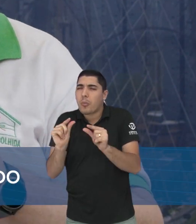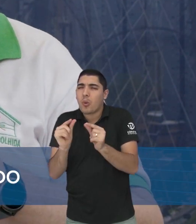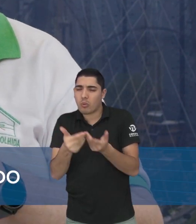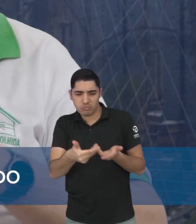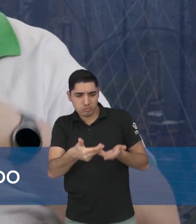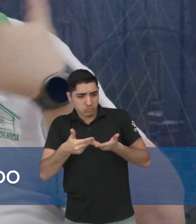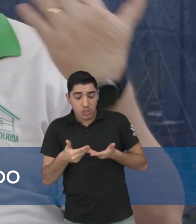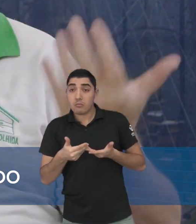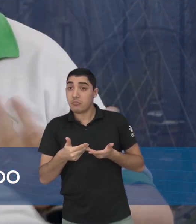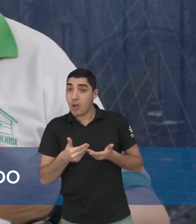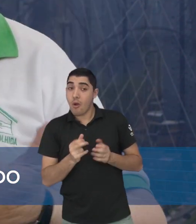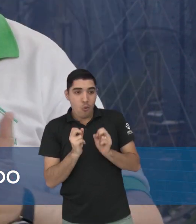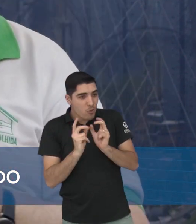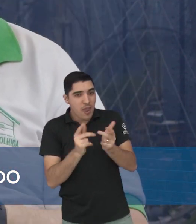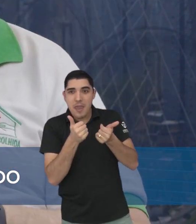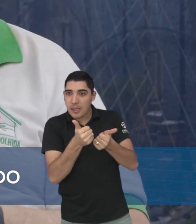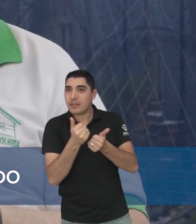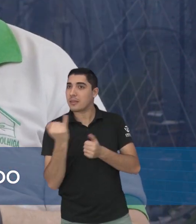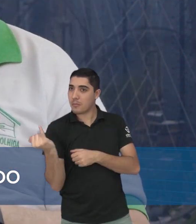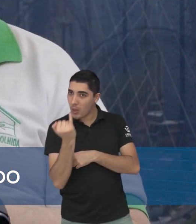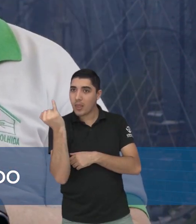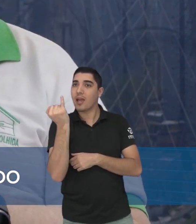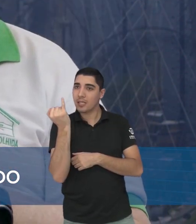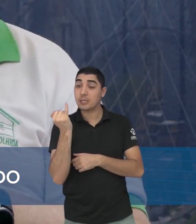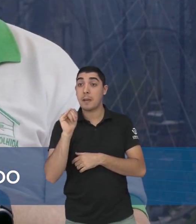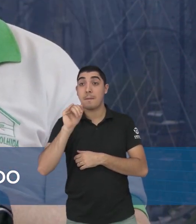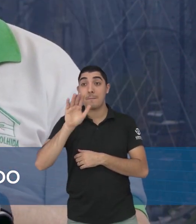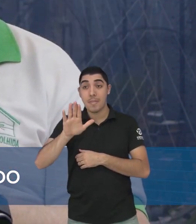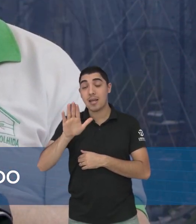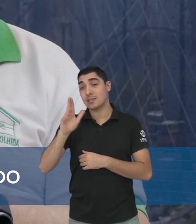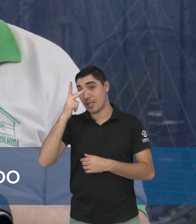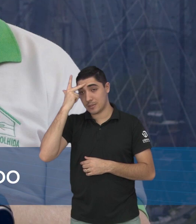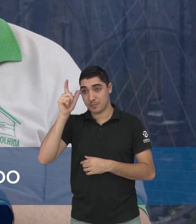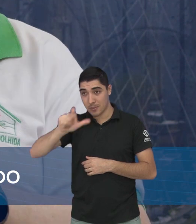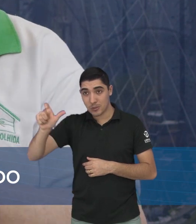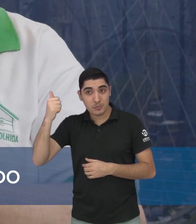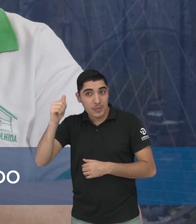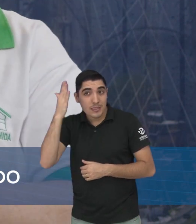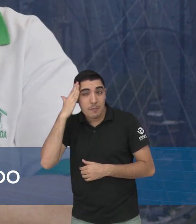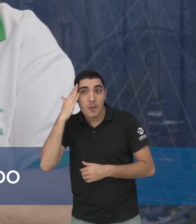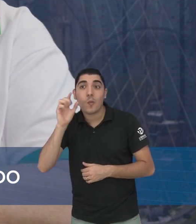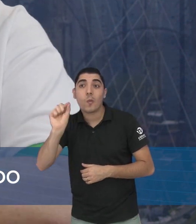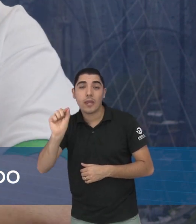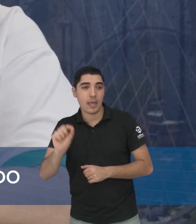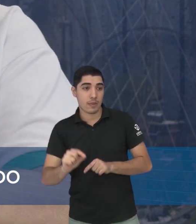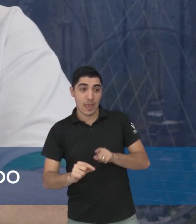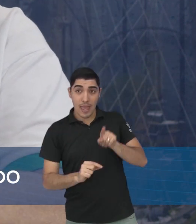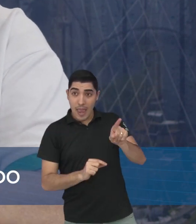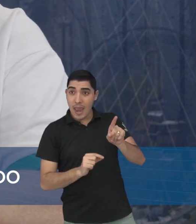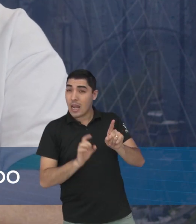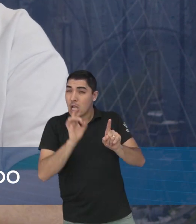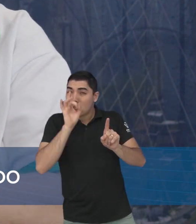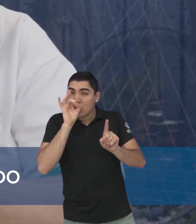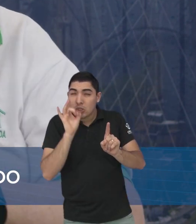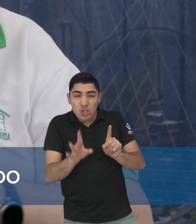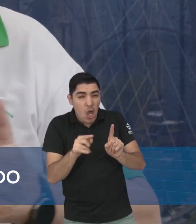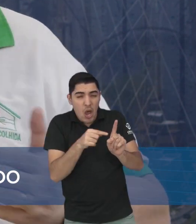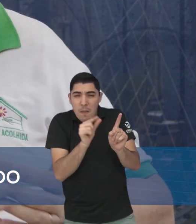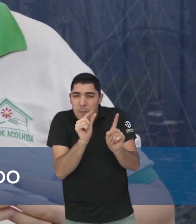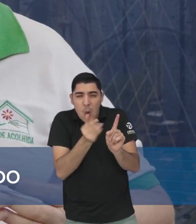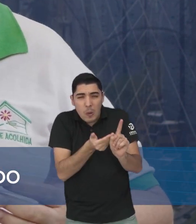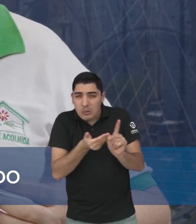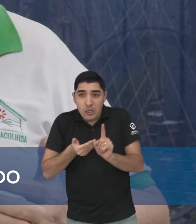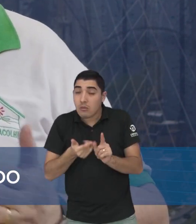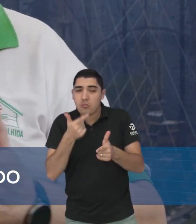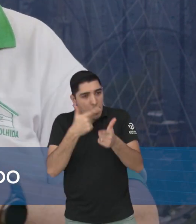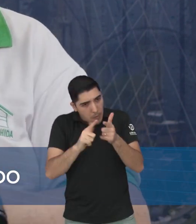que outros precisam saber é que quando a pessoa coloca só tenho isso, o outro nem isso